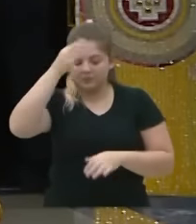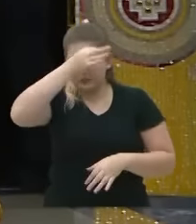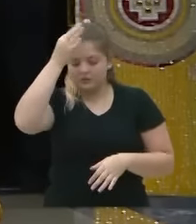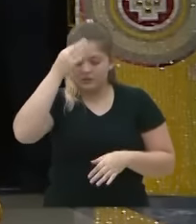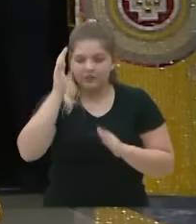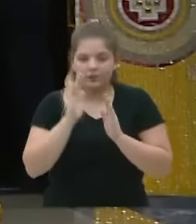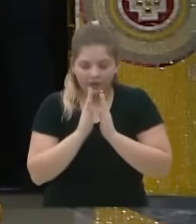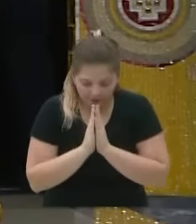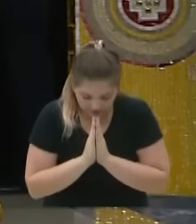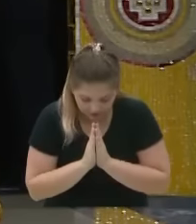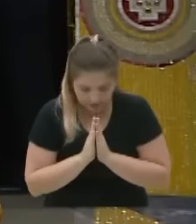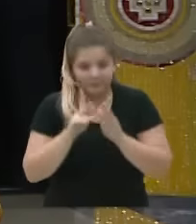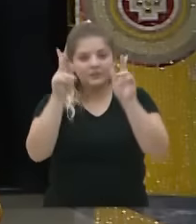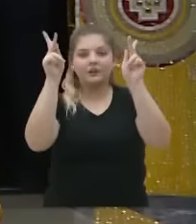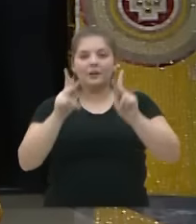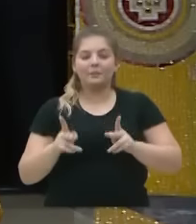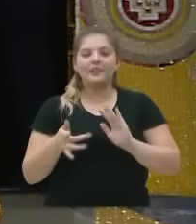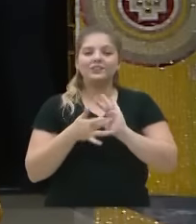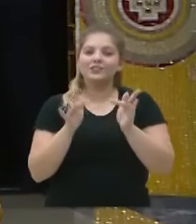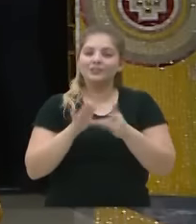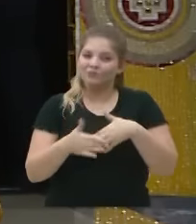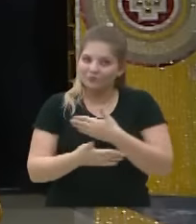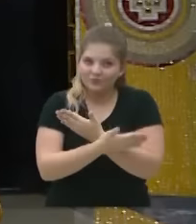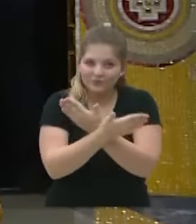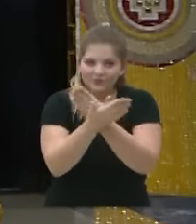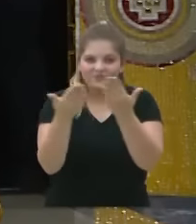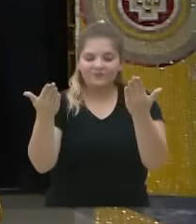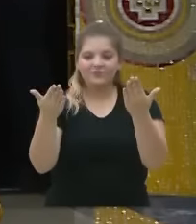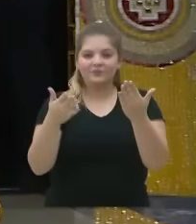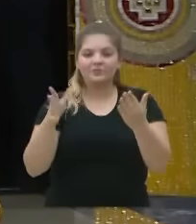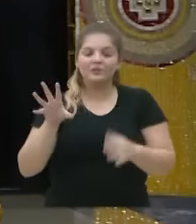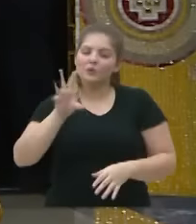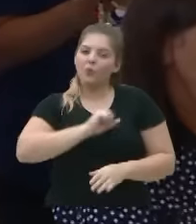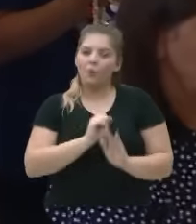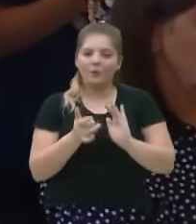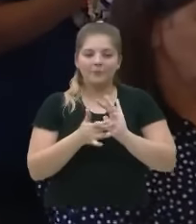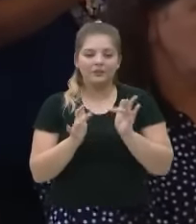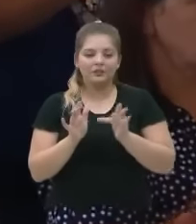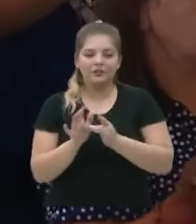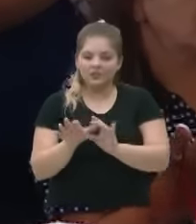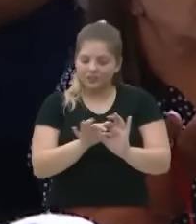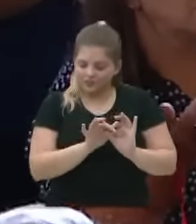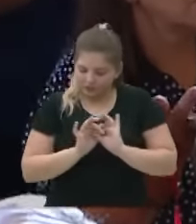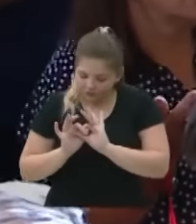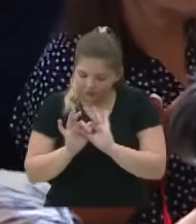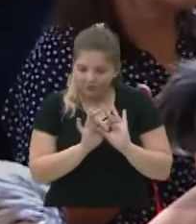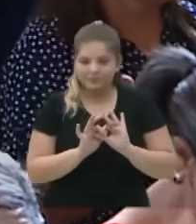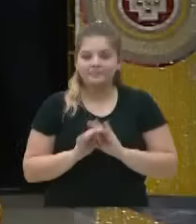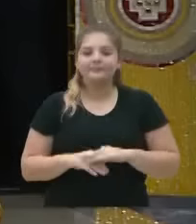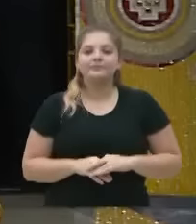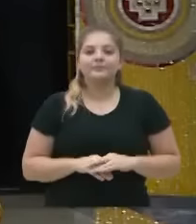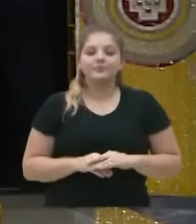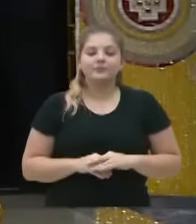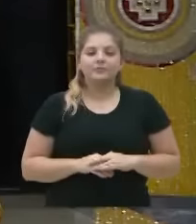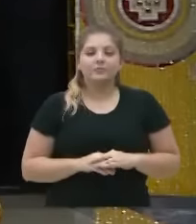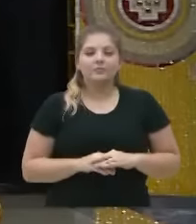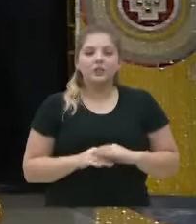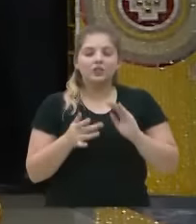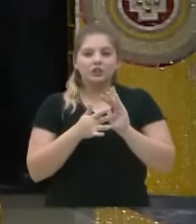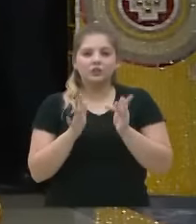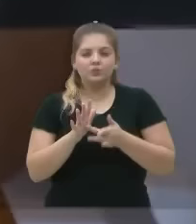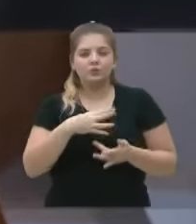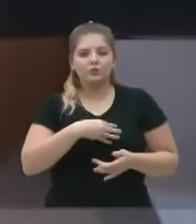Santo. Amém. Que a paz de Jesus esteja com todos vocês. O amor de Cristo nos uniu.